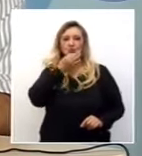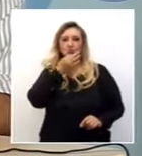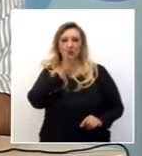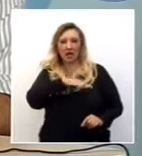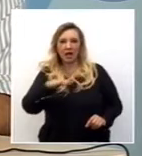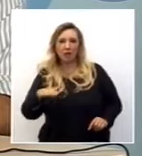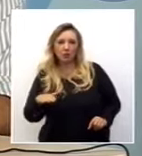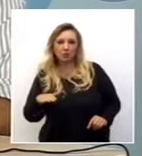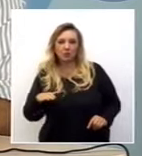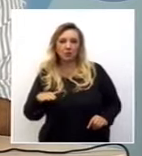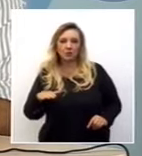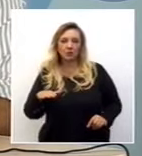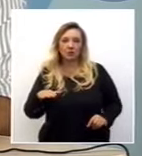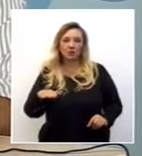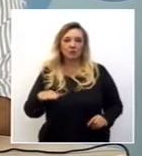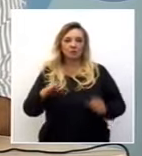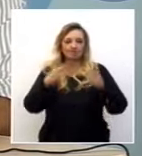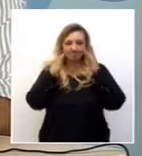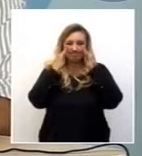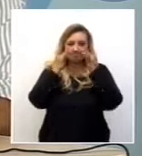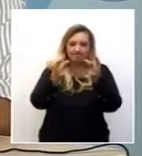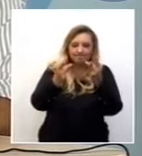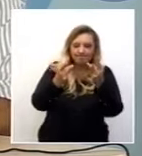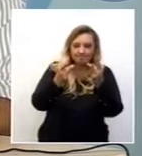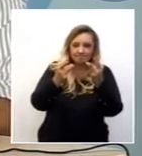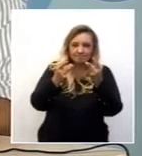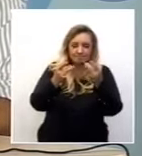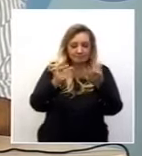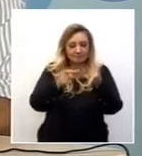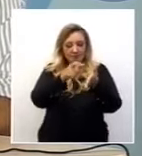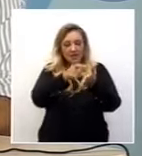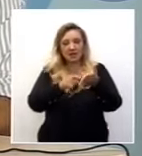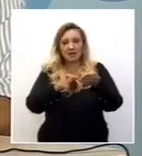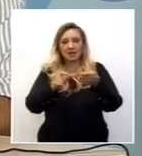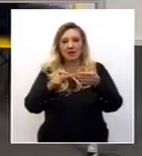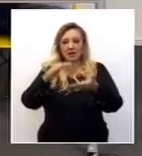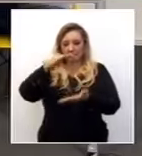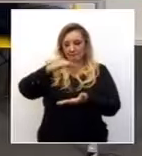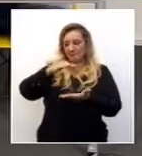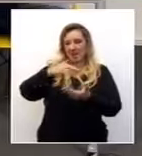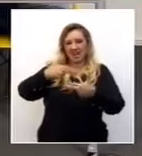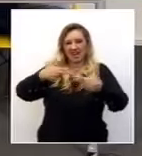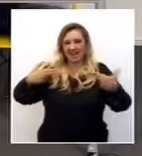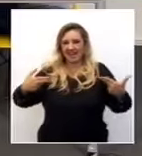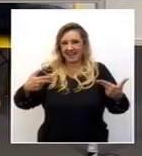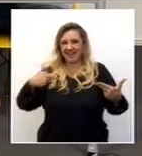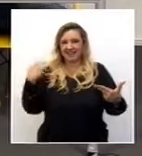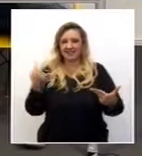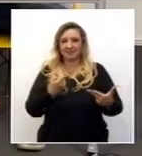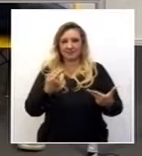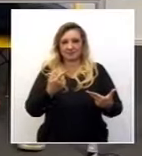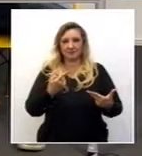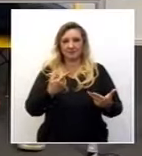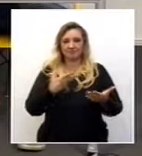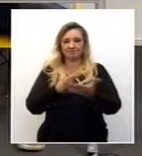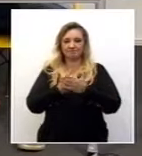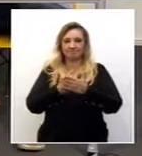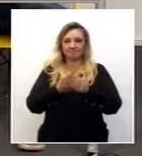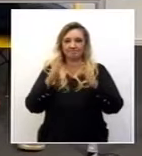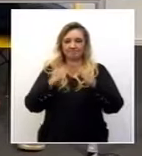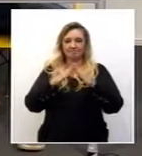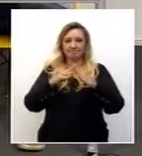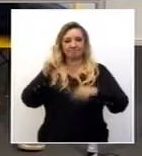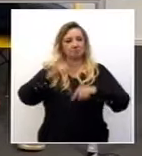os alunos observarem as embalagens, né? Dos itens que nós temos em casa,